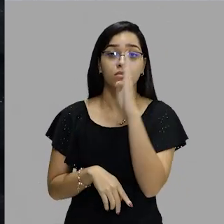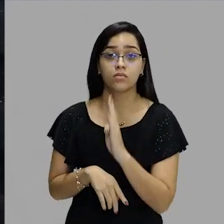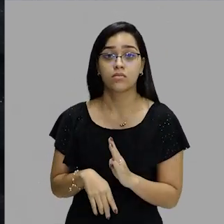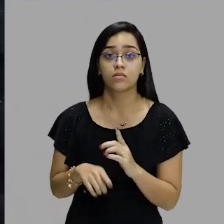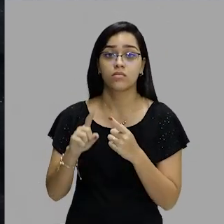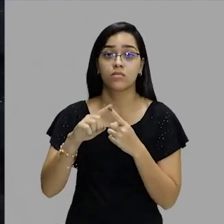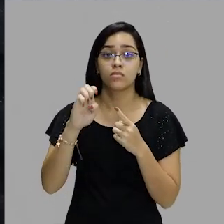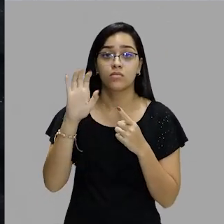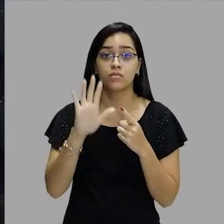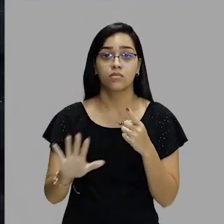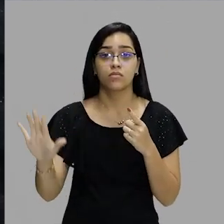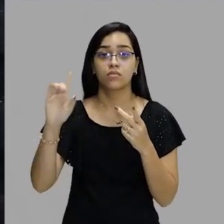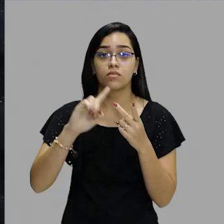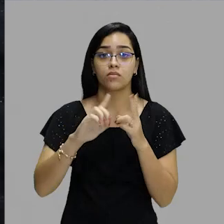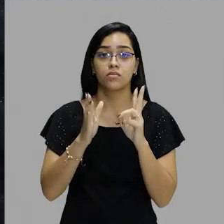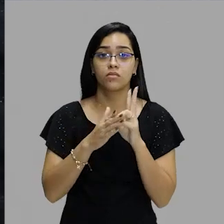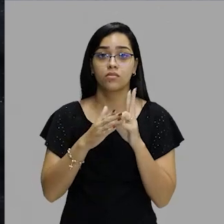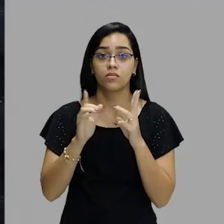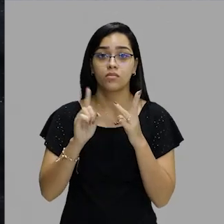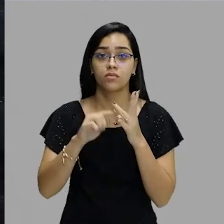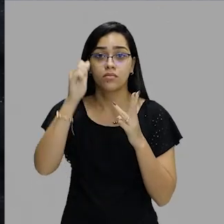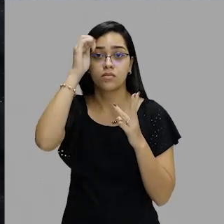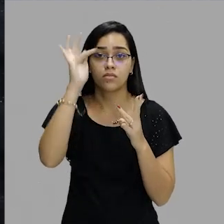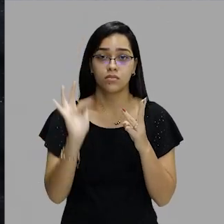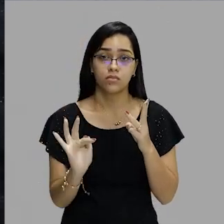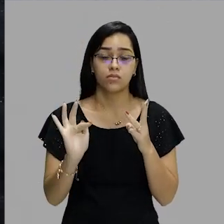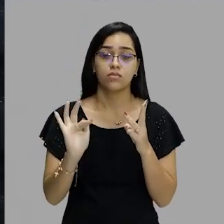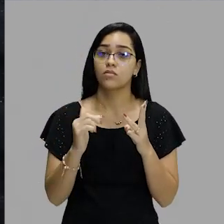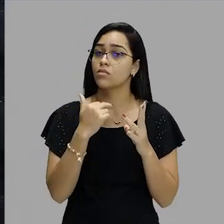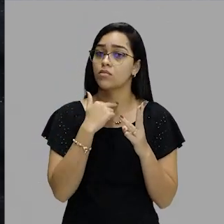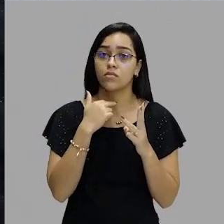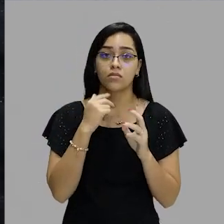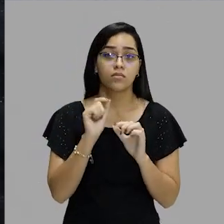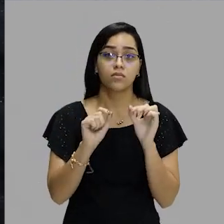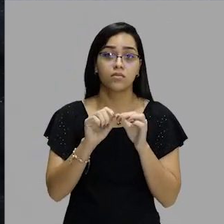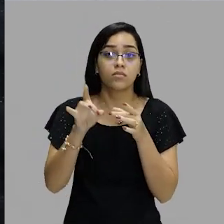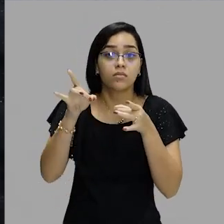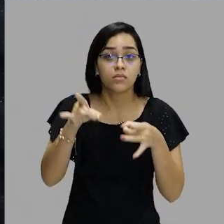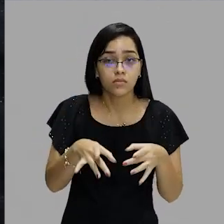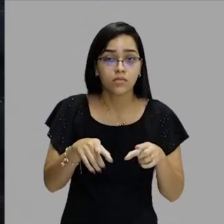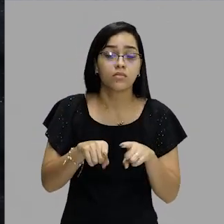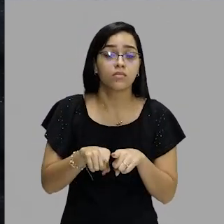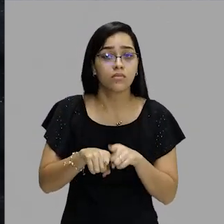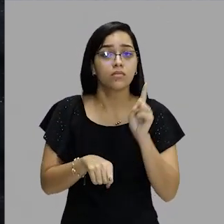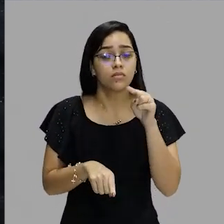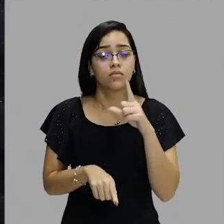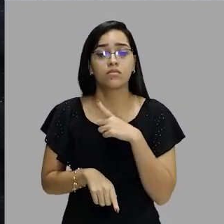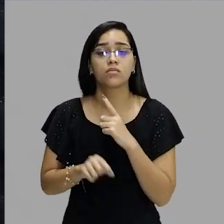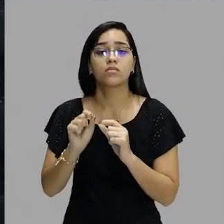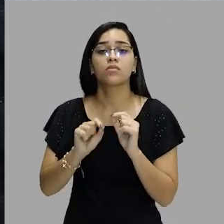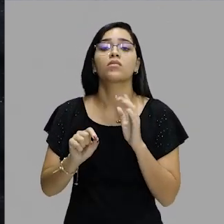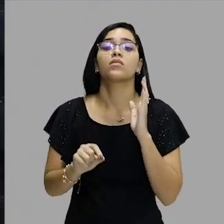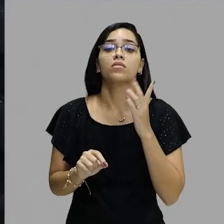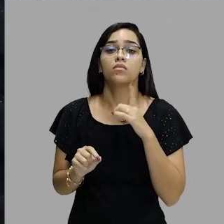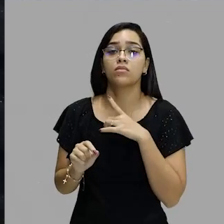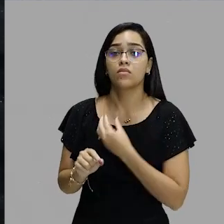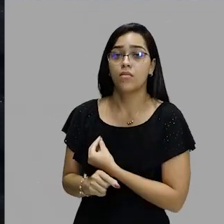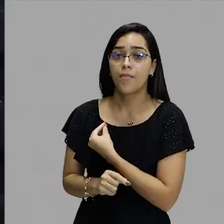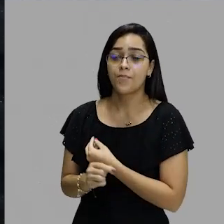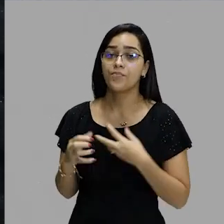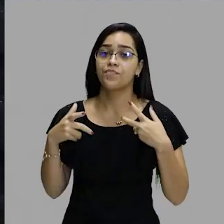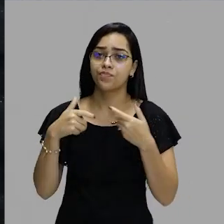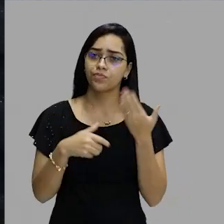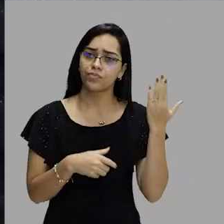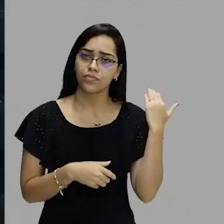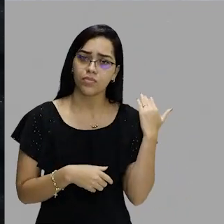o europeu, o índio e o africano. Então não poderia ficar de fora. Aliás, isso já deveria estar presente desde